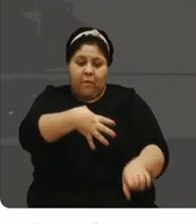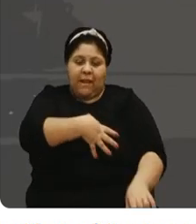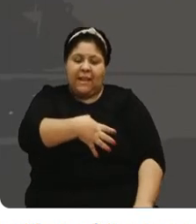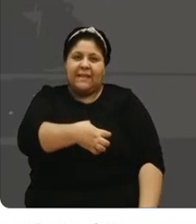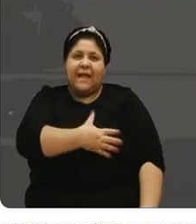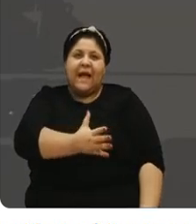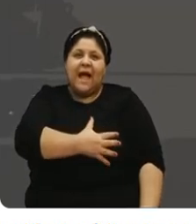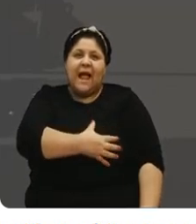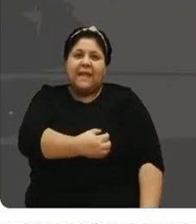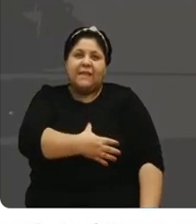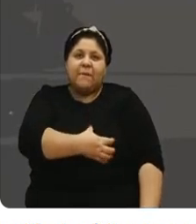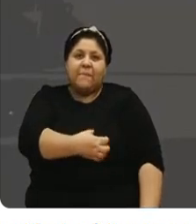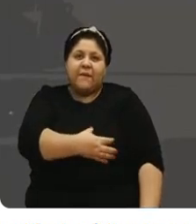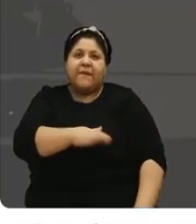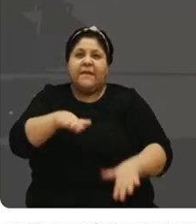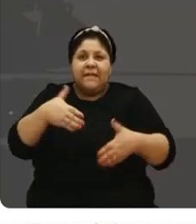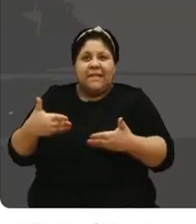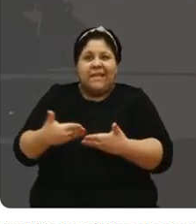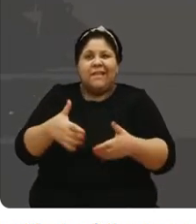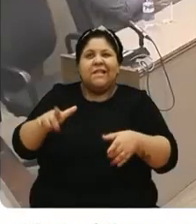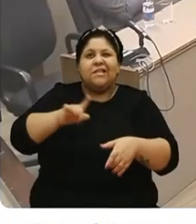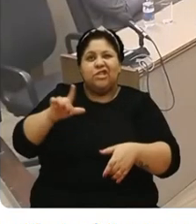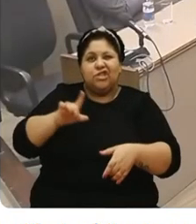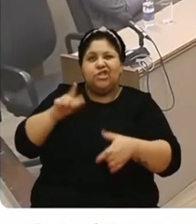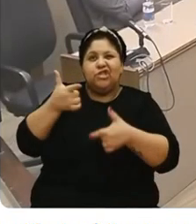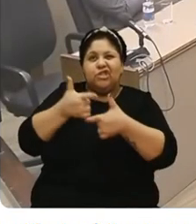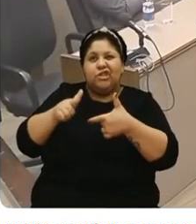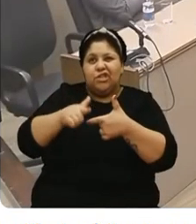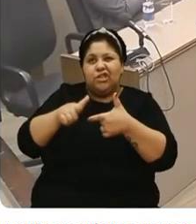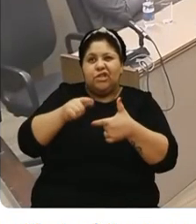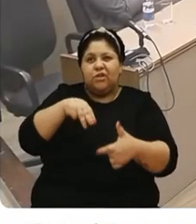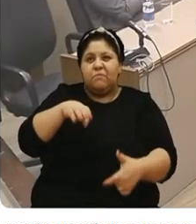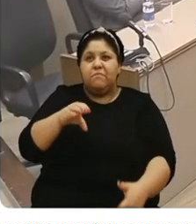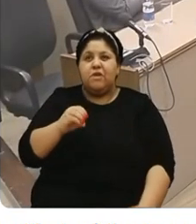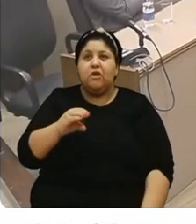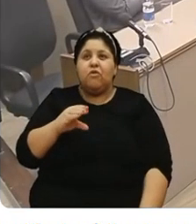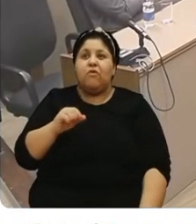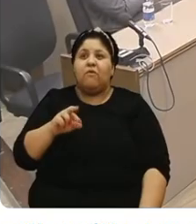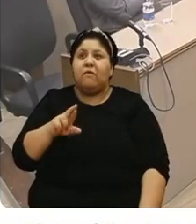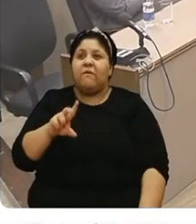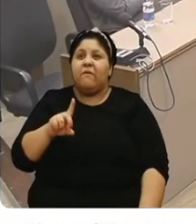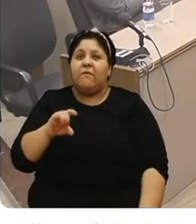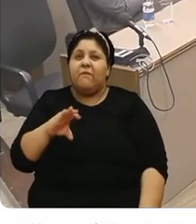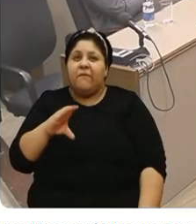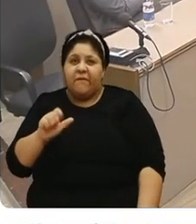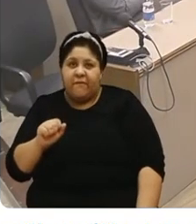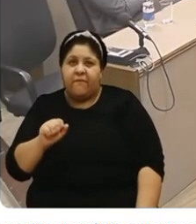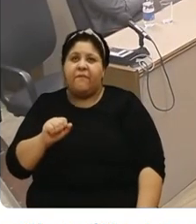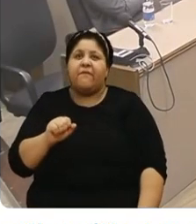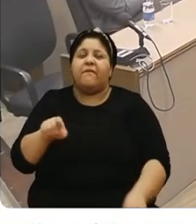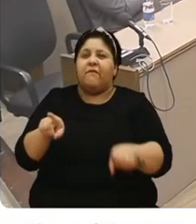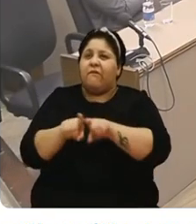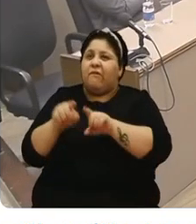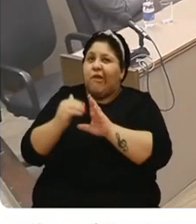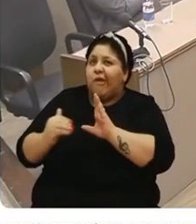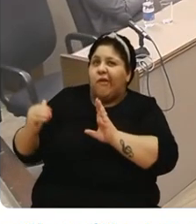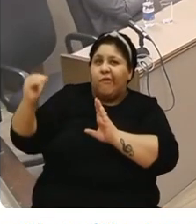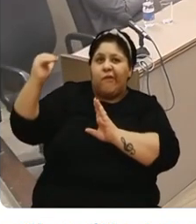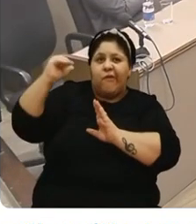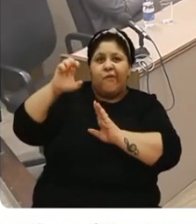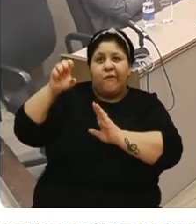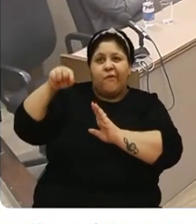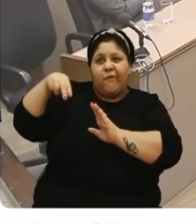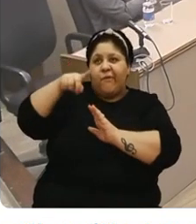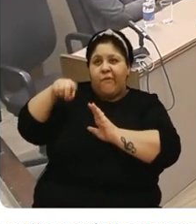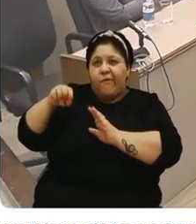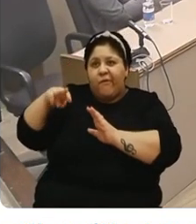materno. Então, esse bebê também tinha lesão miocárdica, ProBNP dele é super alto, que é uma enzima